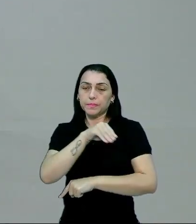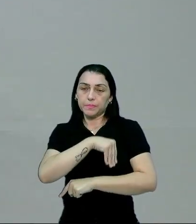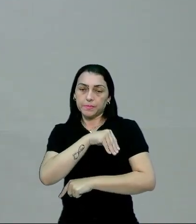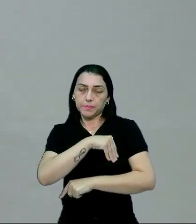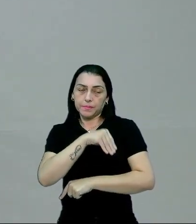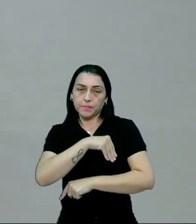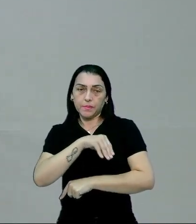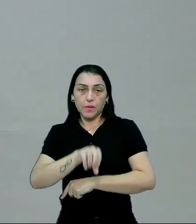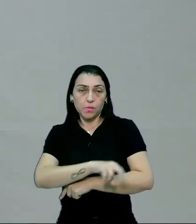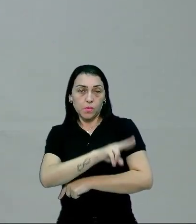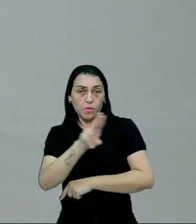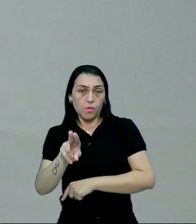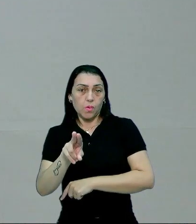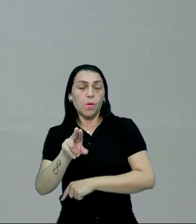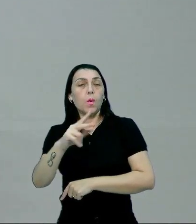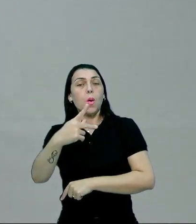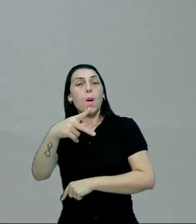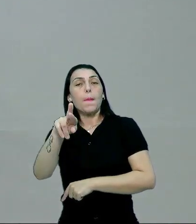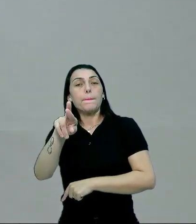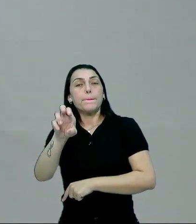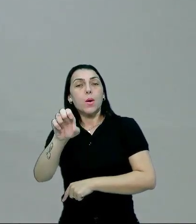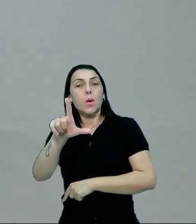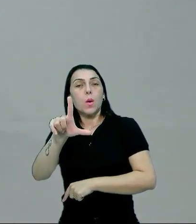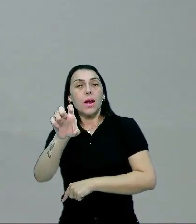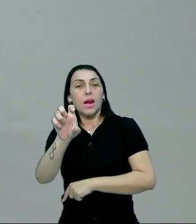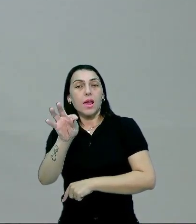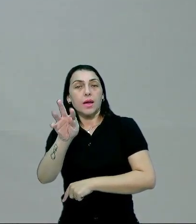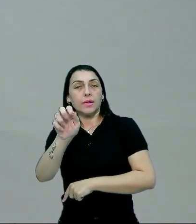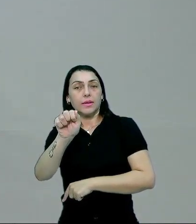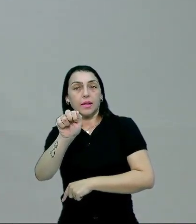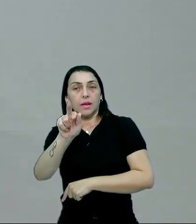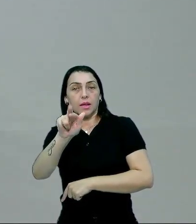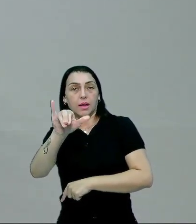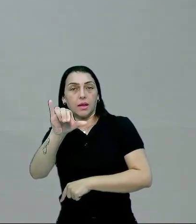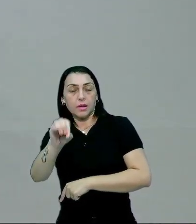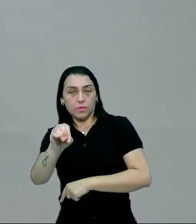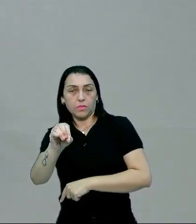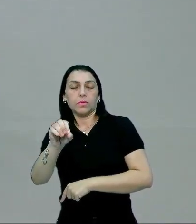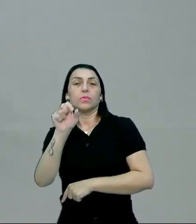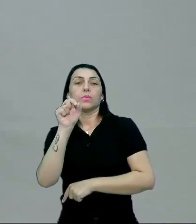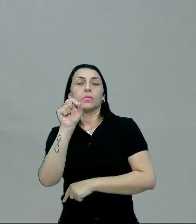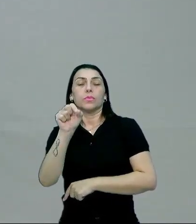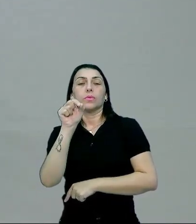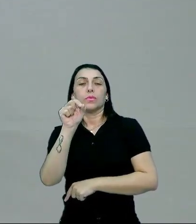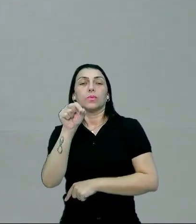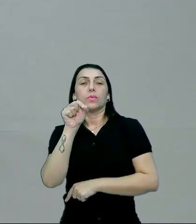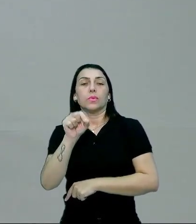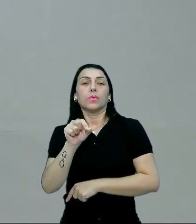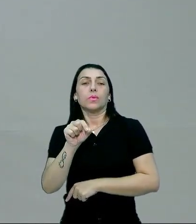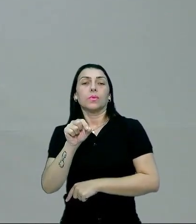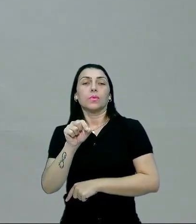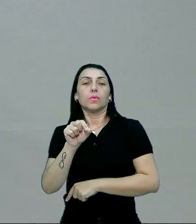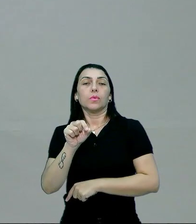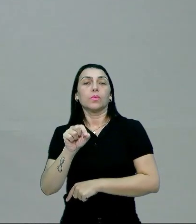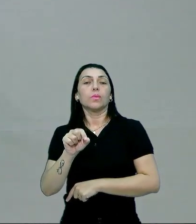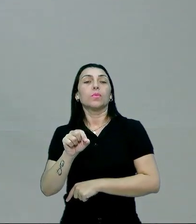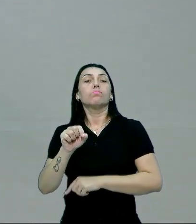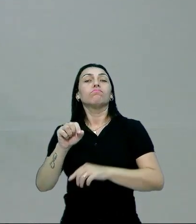assalariado ou proletário, que, obviamente, está em uma situação